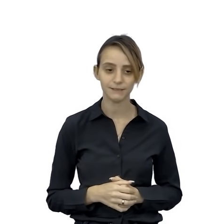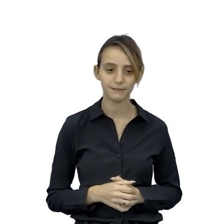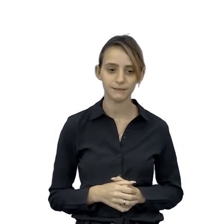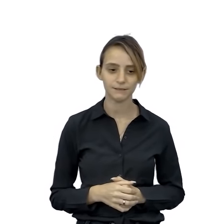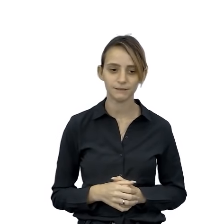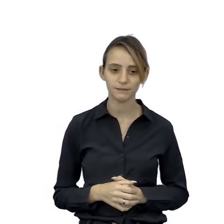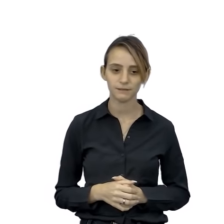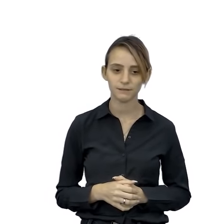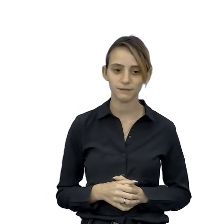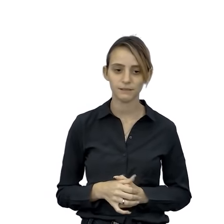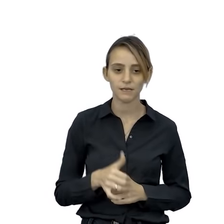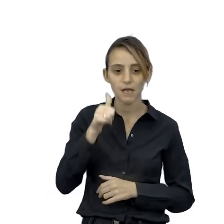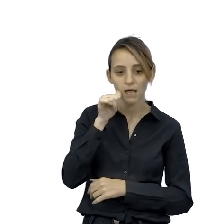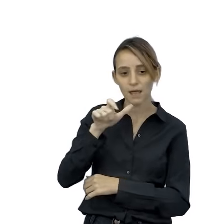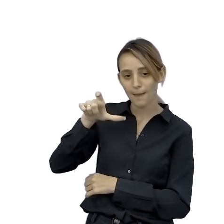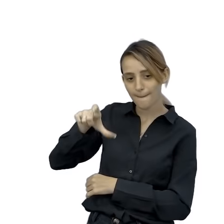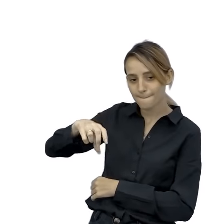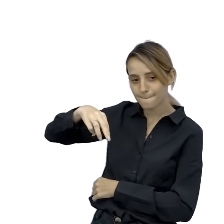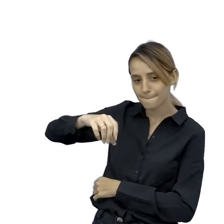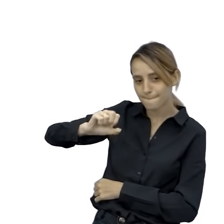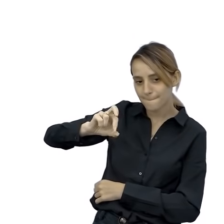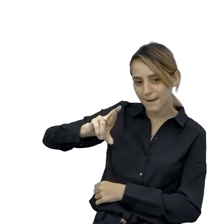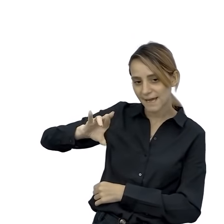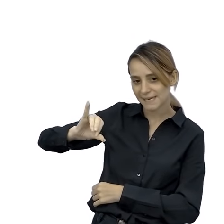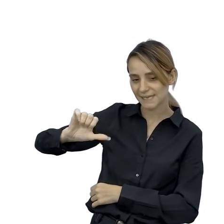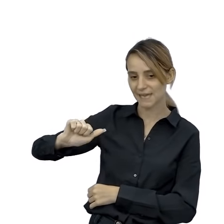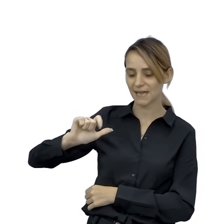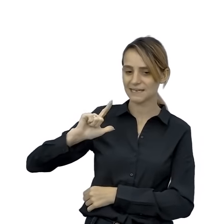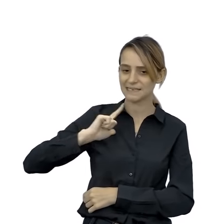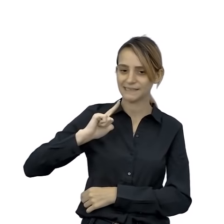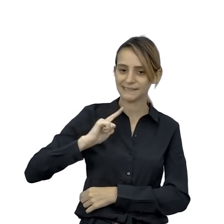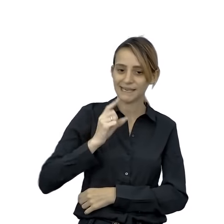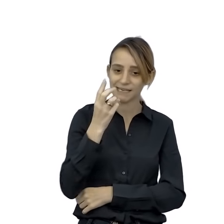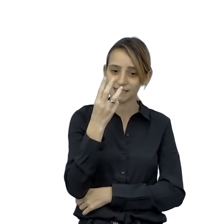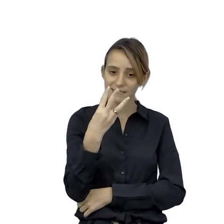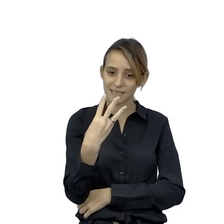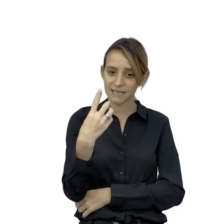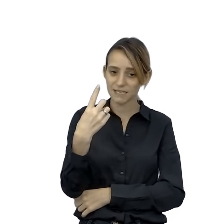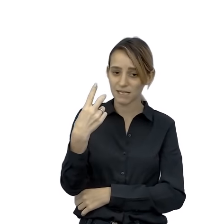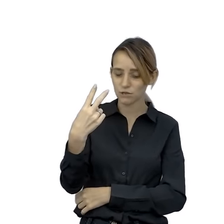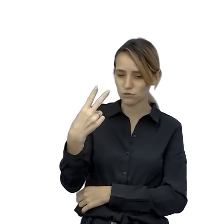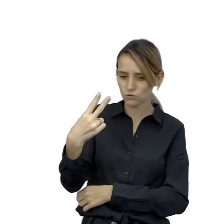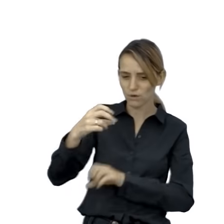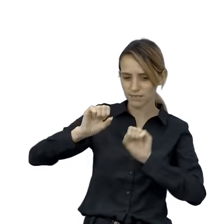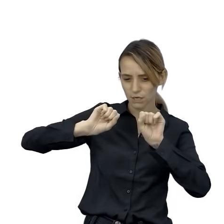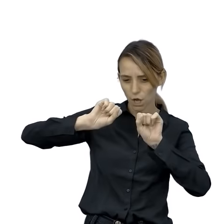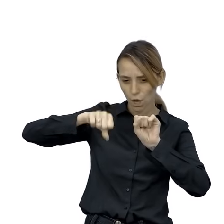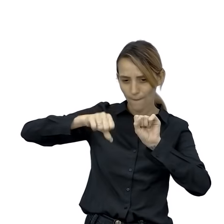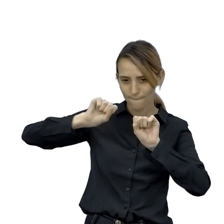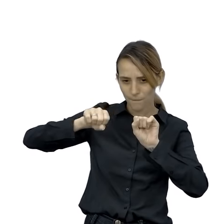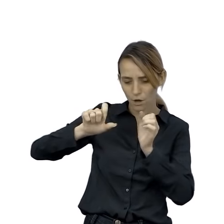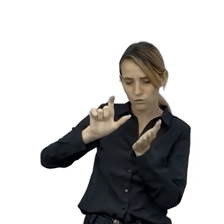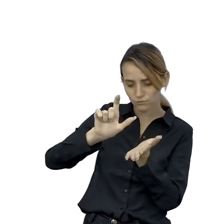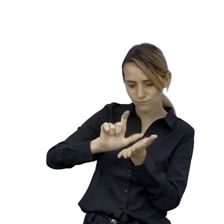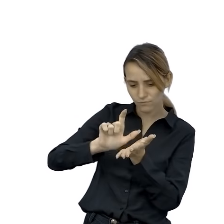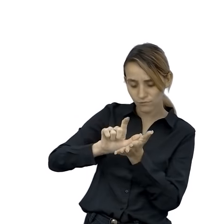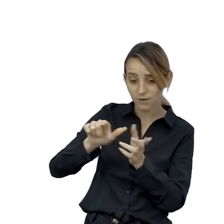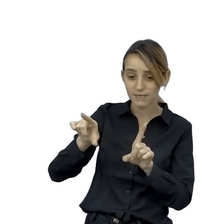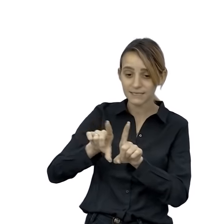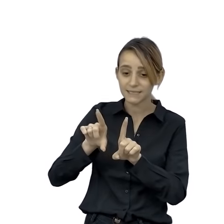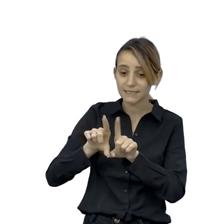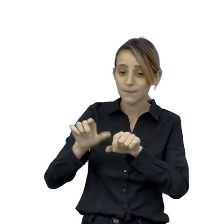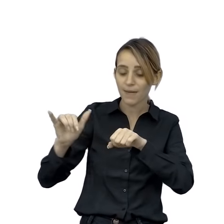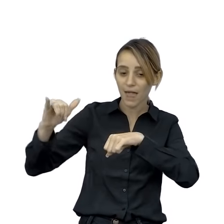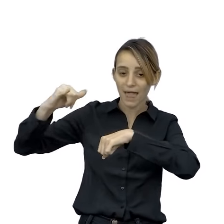Que, no caso aqui, Maria Beatriz tinha 32 miniaturas de motos e aviões. No dia do